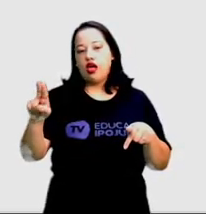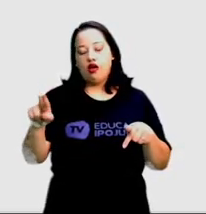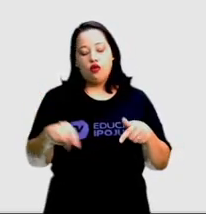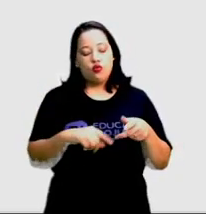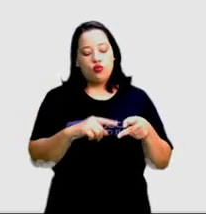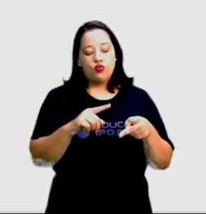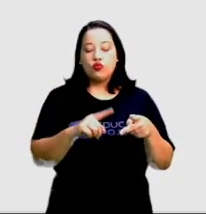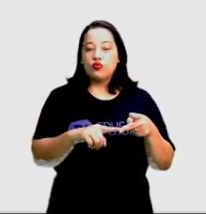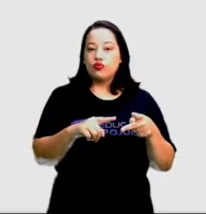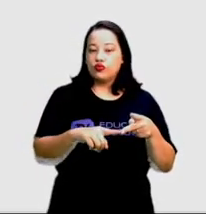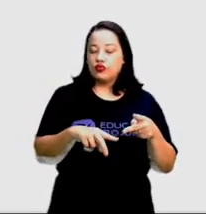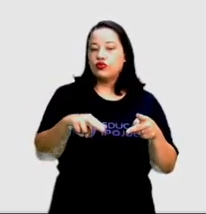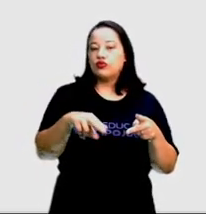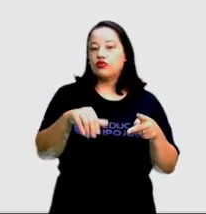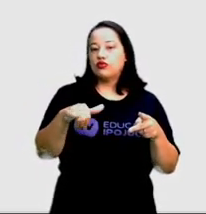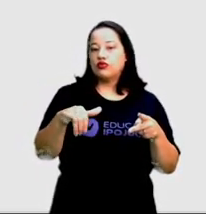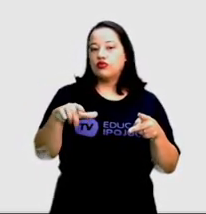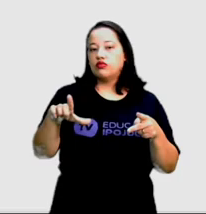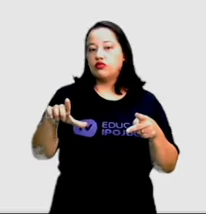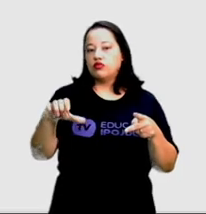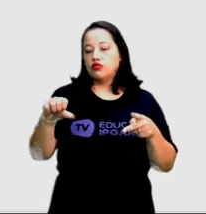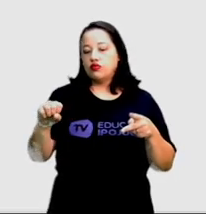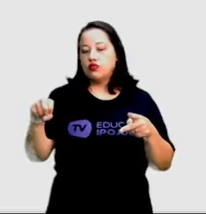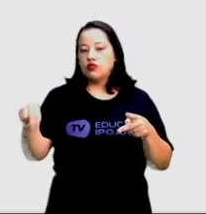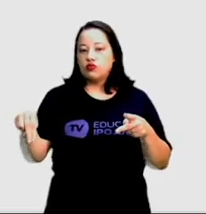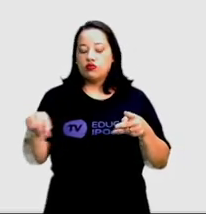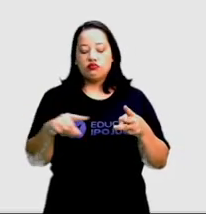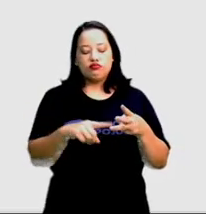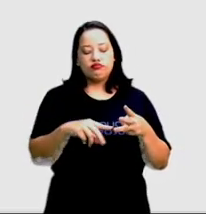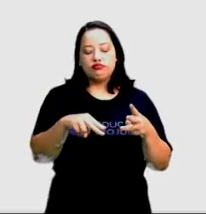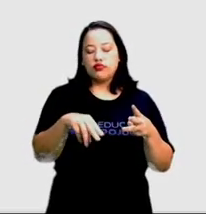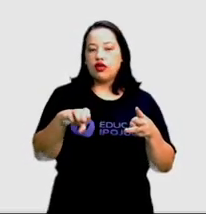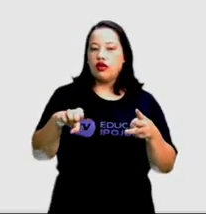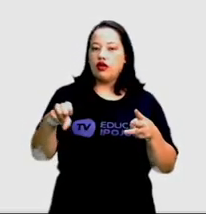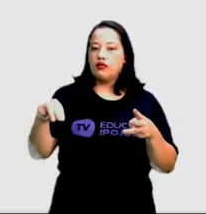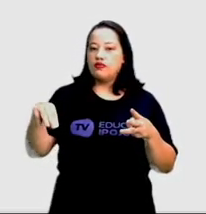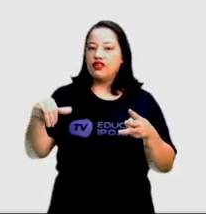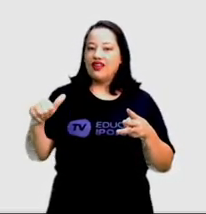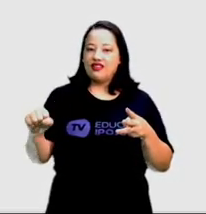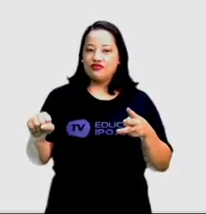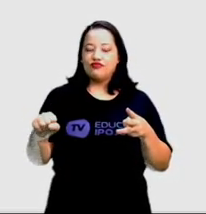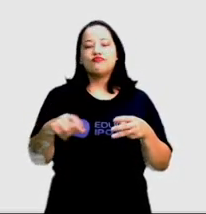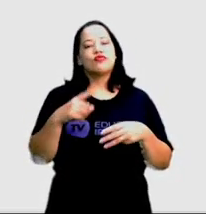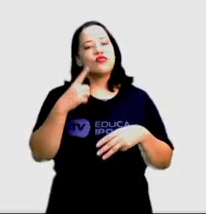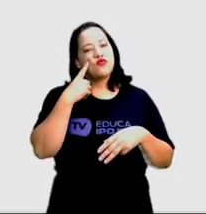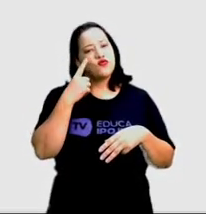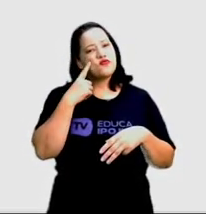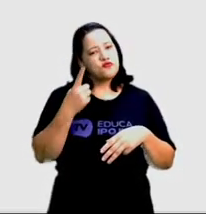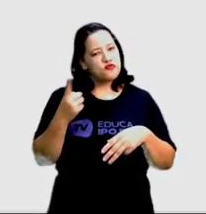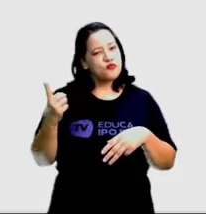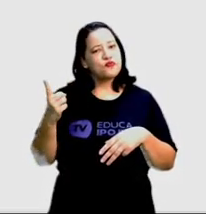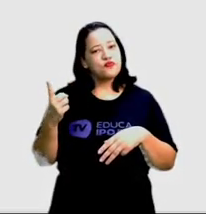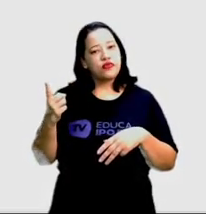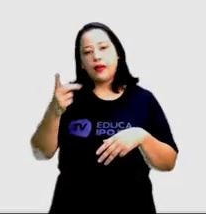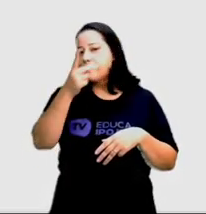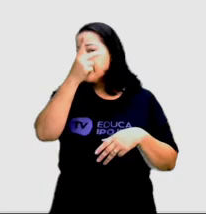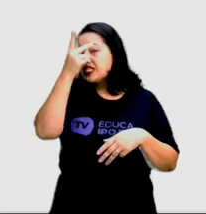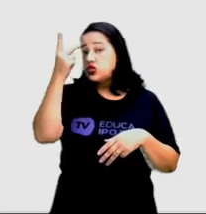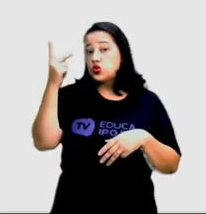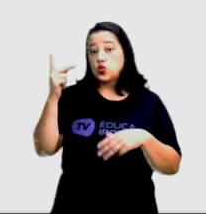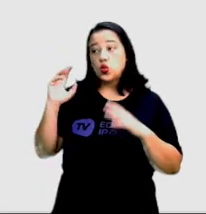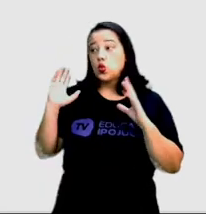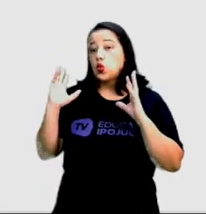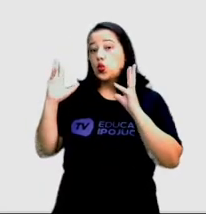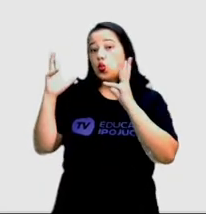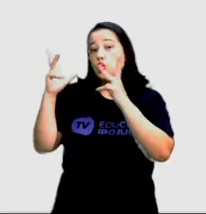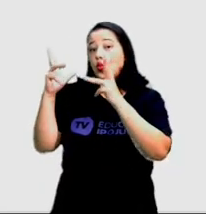Nilson e Nemias. Vocês observaram que todas as pessoas